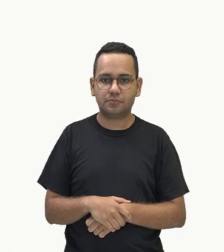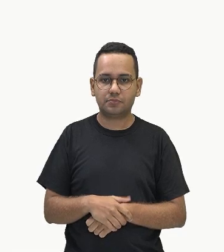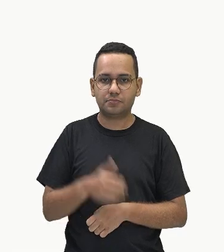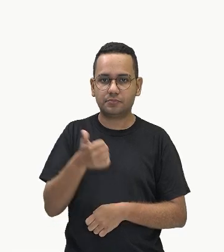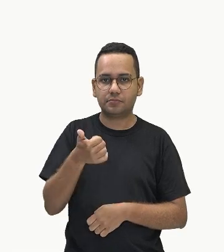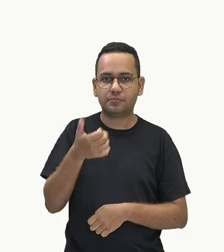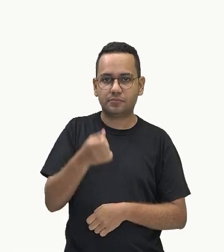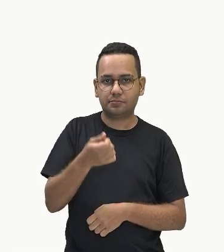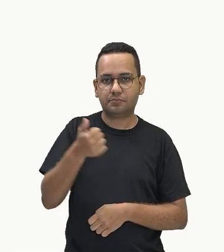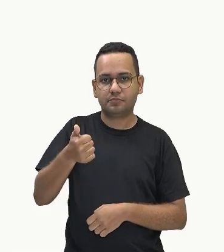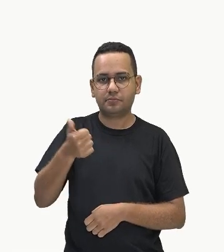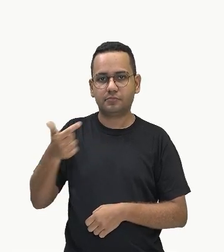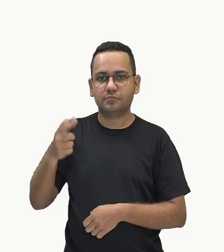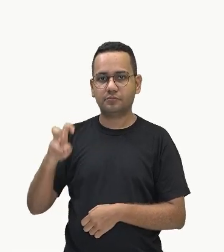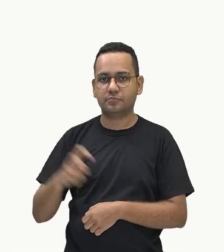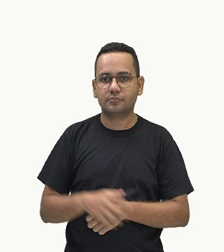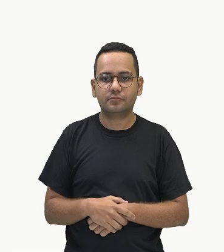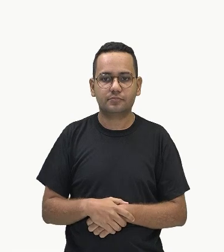10.125.